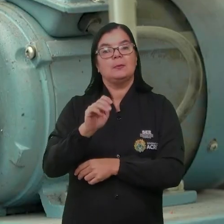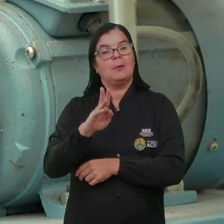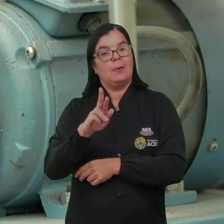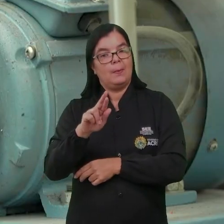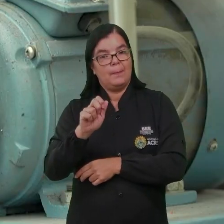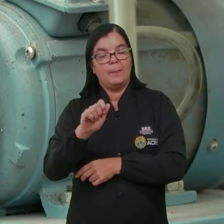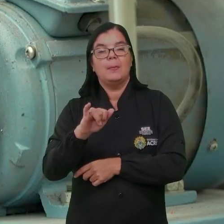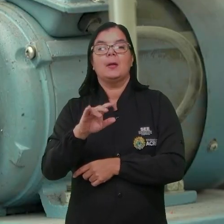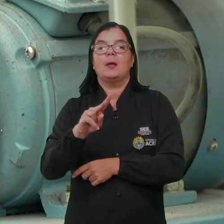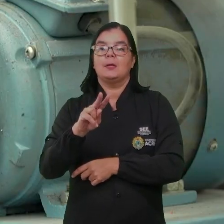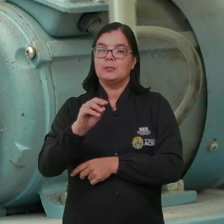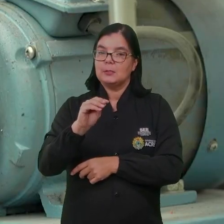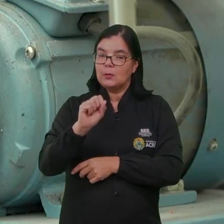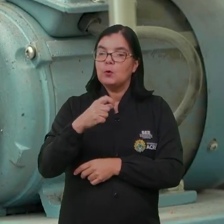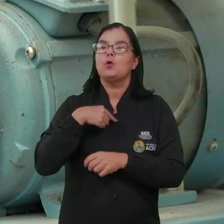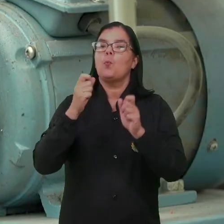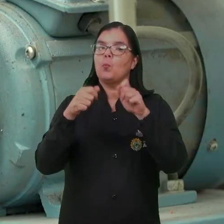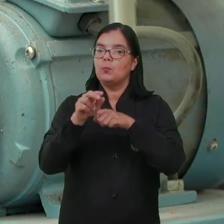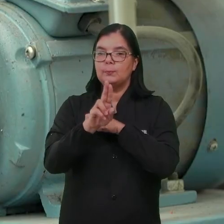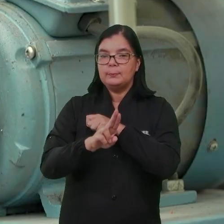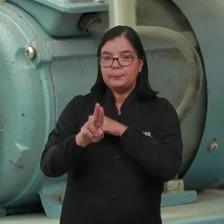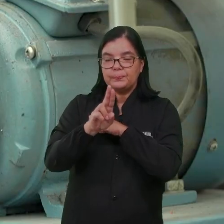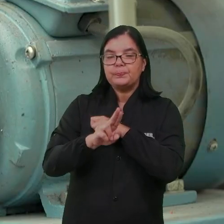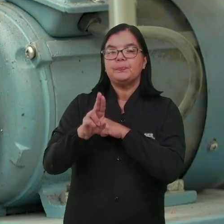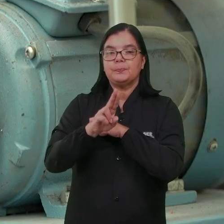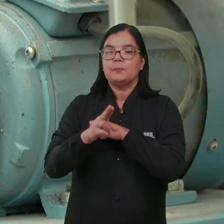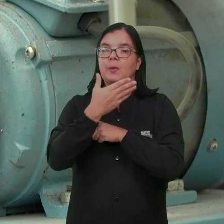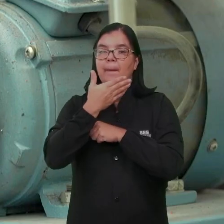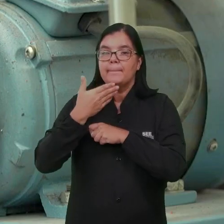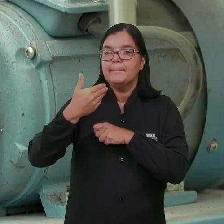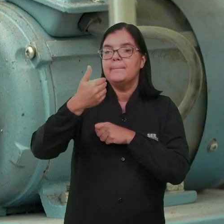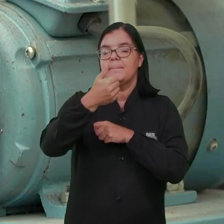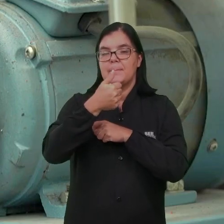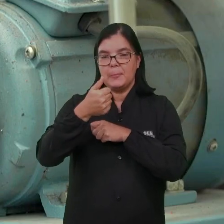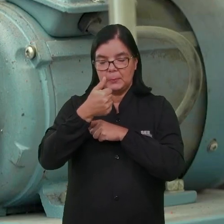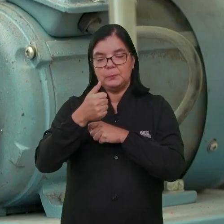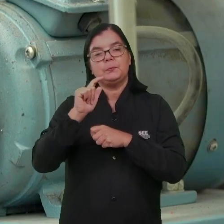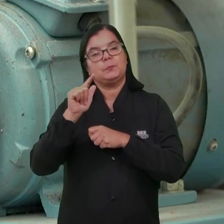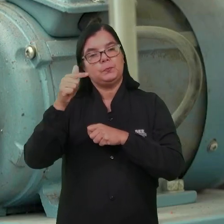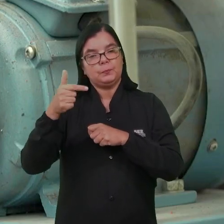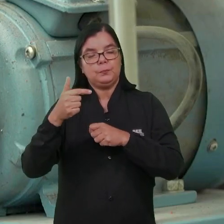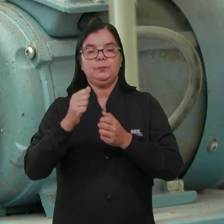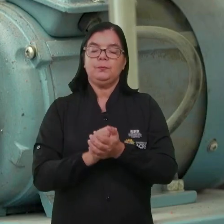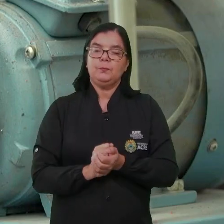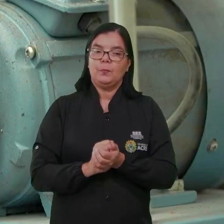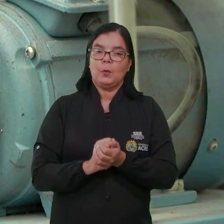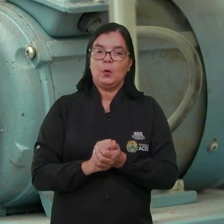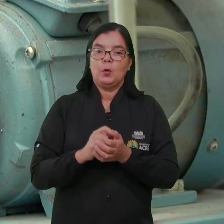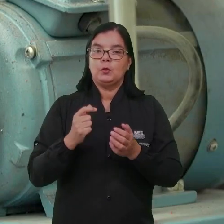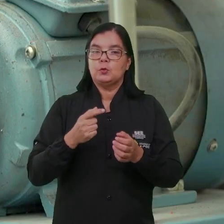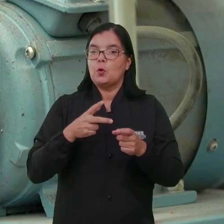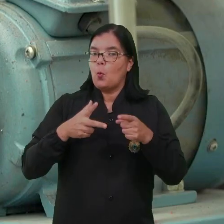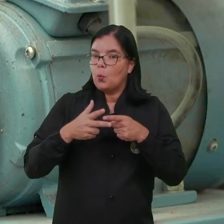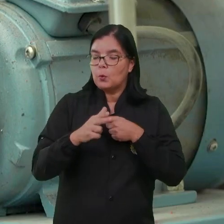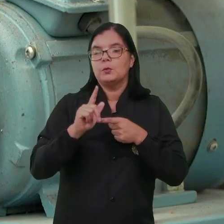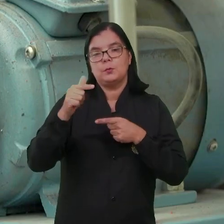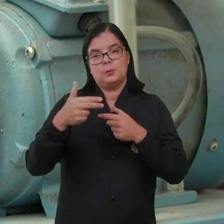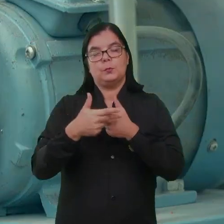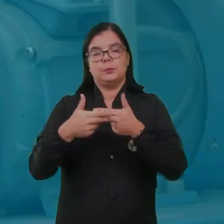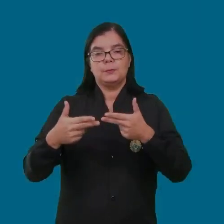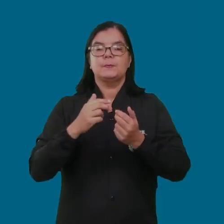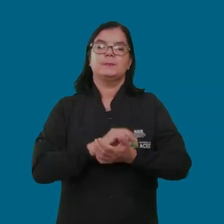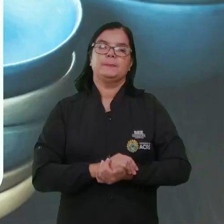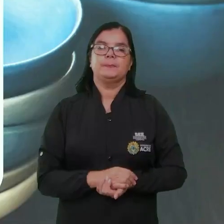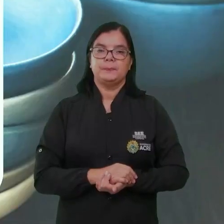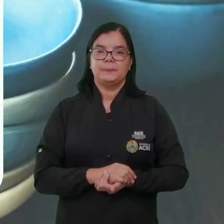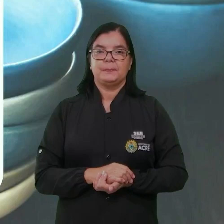né, que vai ter essa lixa que pode ser utilizada ali para dar acabamento, né, e outras, acabamento, cortes e outras funções,